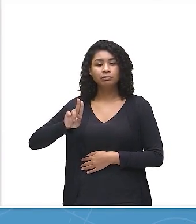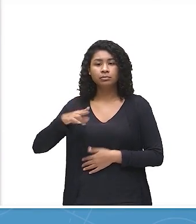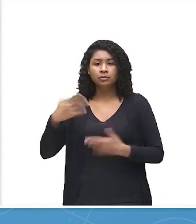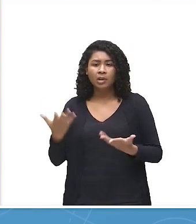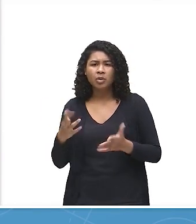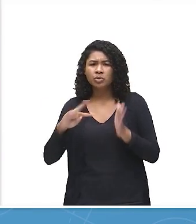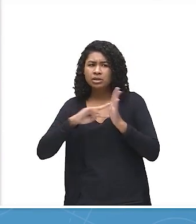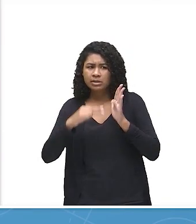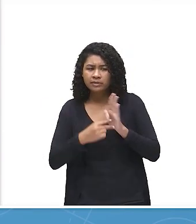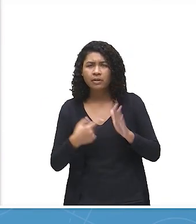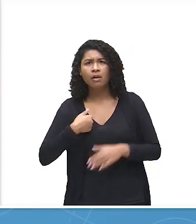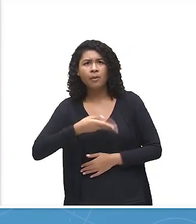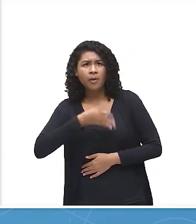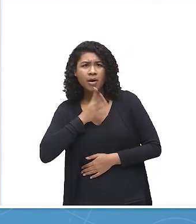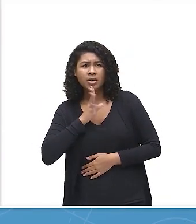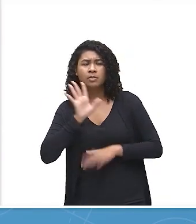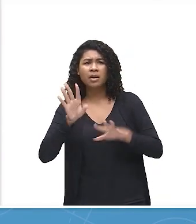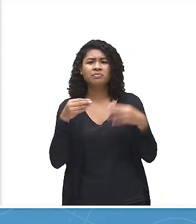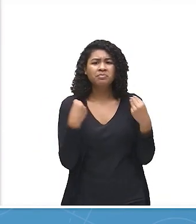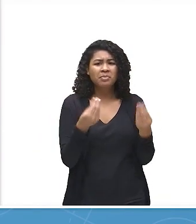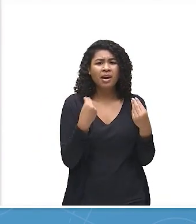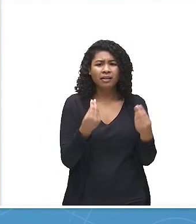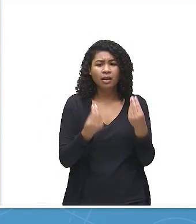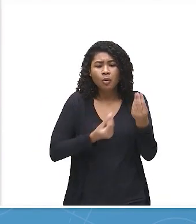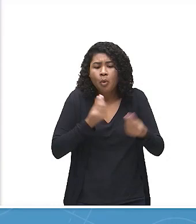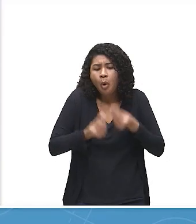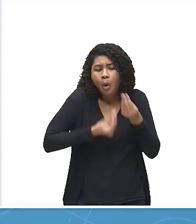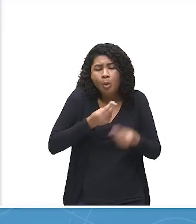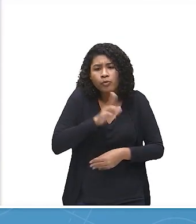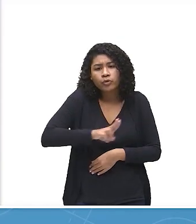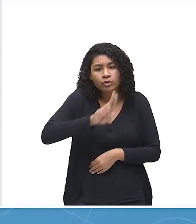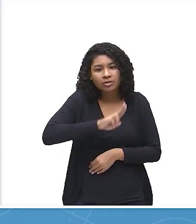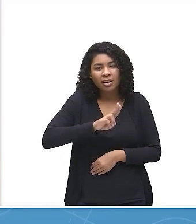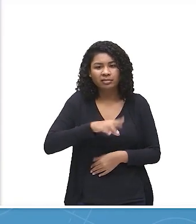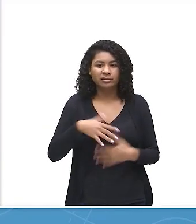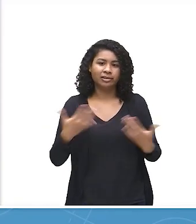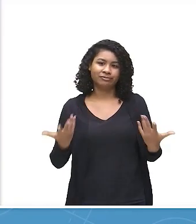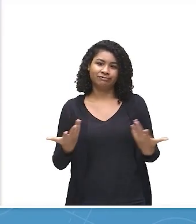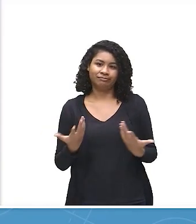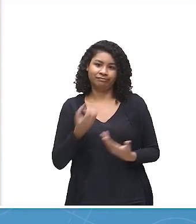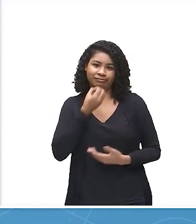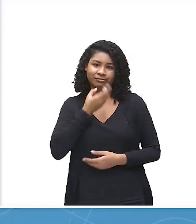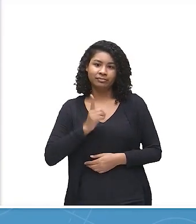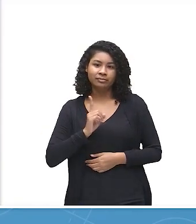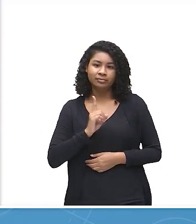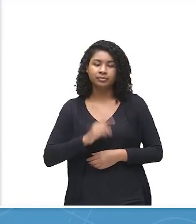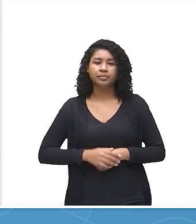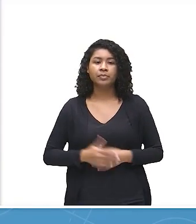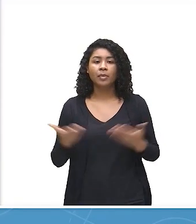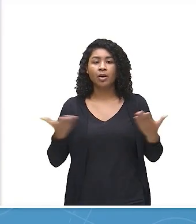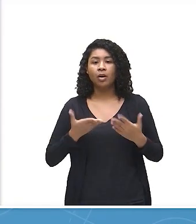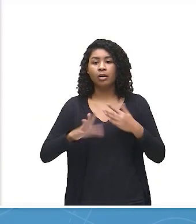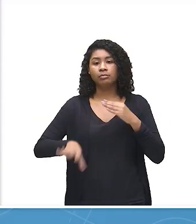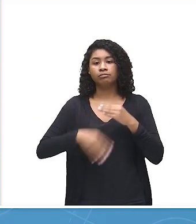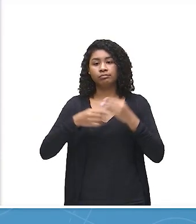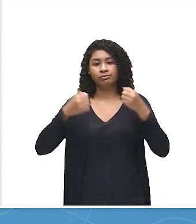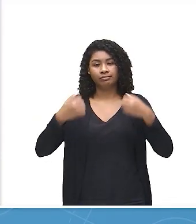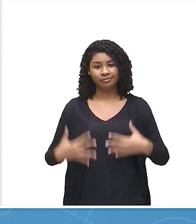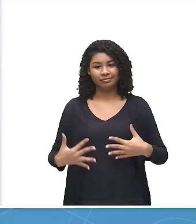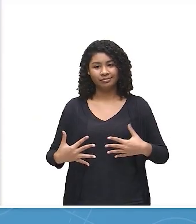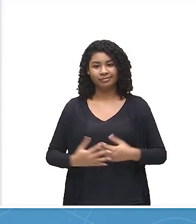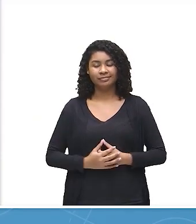alternativa D. E eu vou fazer os comentários para vocês, lembrando que para que você